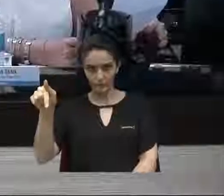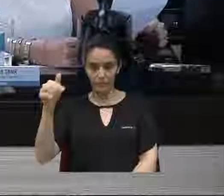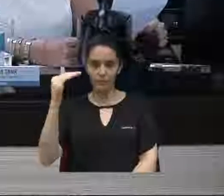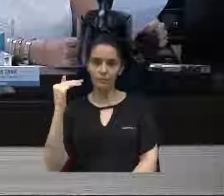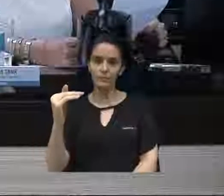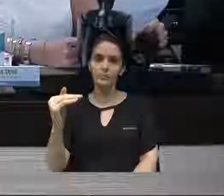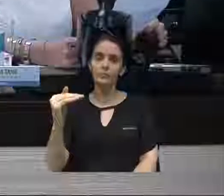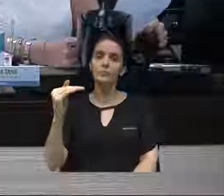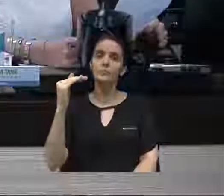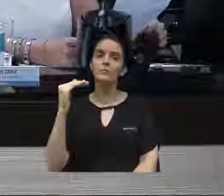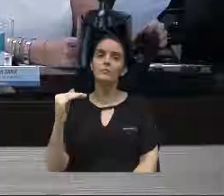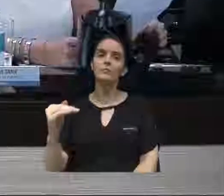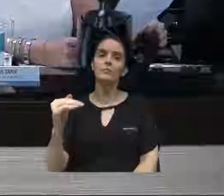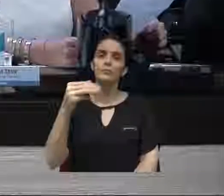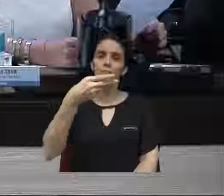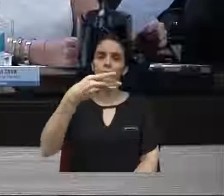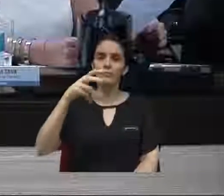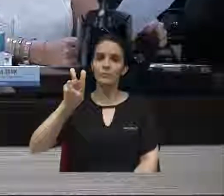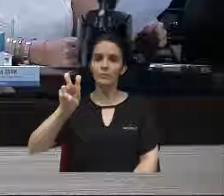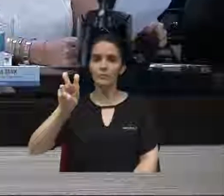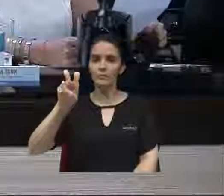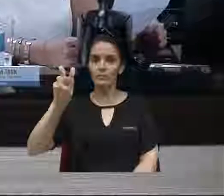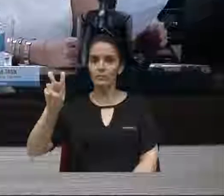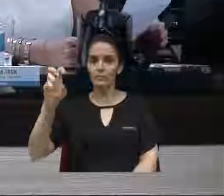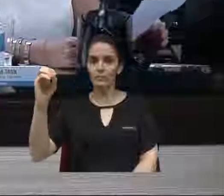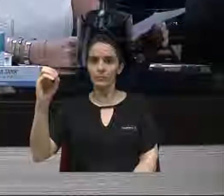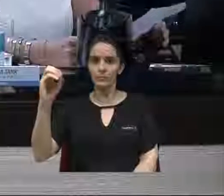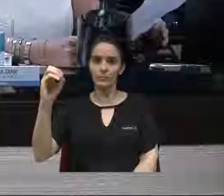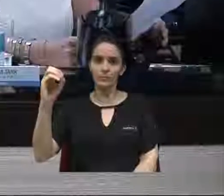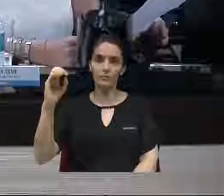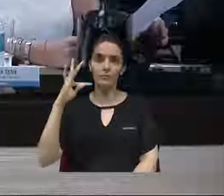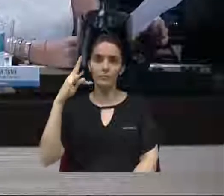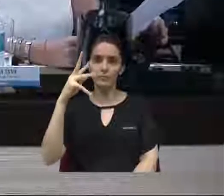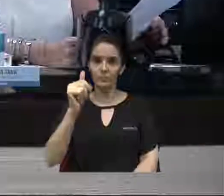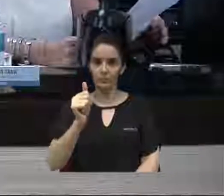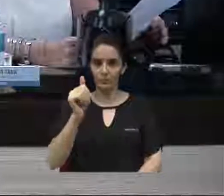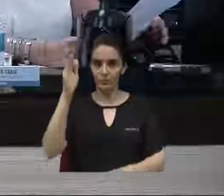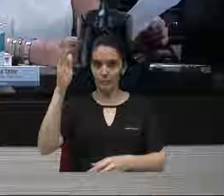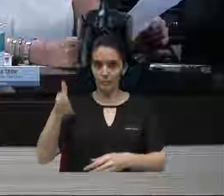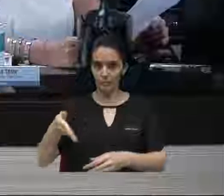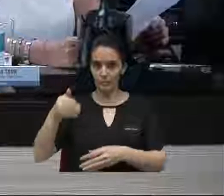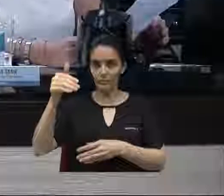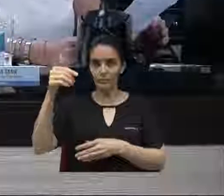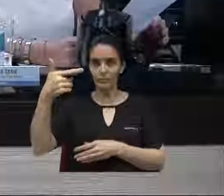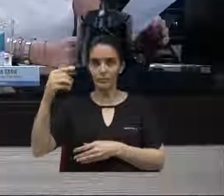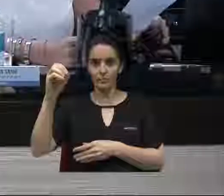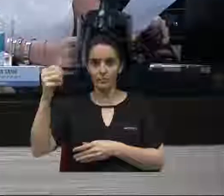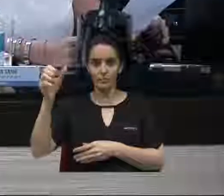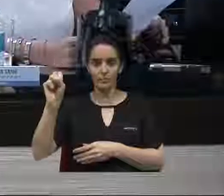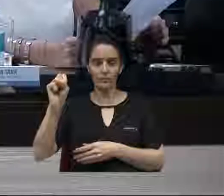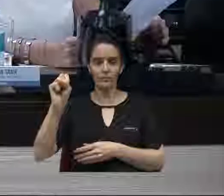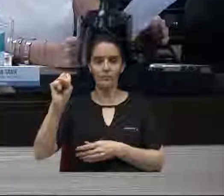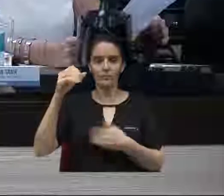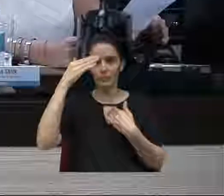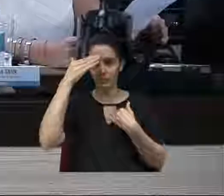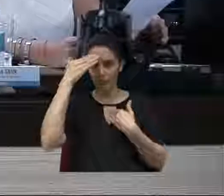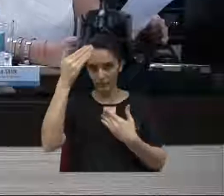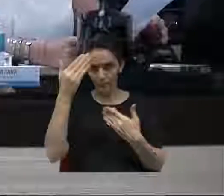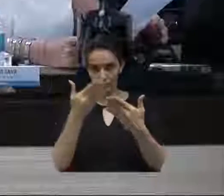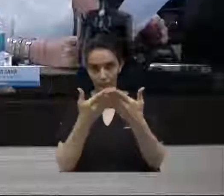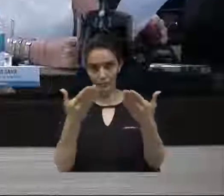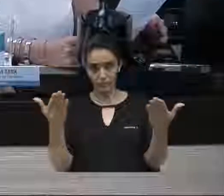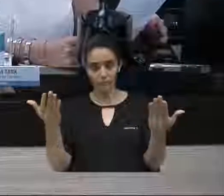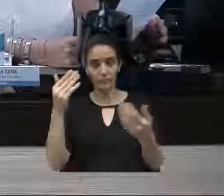3548, 3549, 3550, todos de 2018. Certa do entendimento e compreensão de